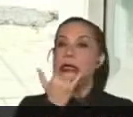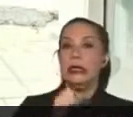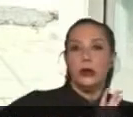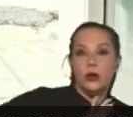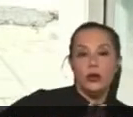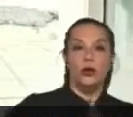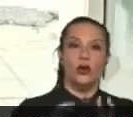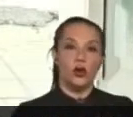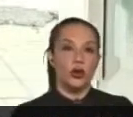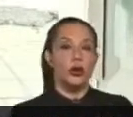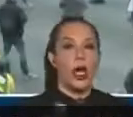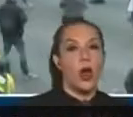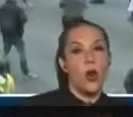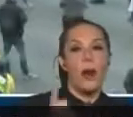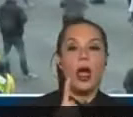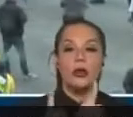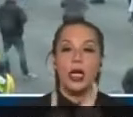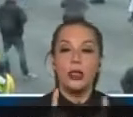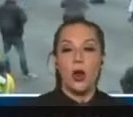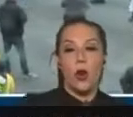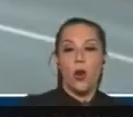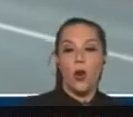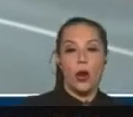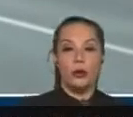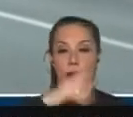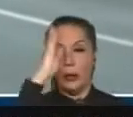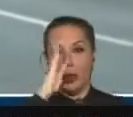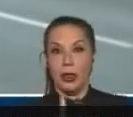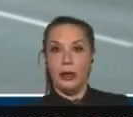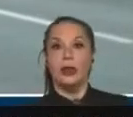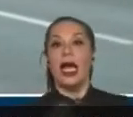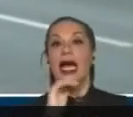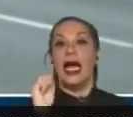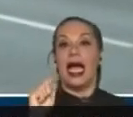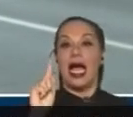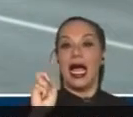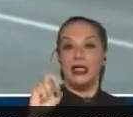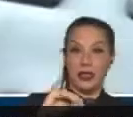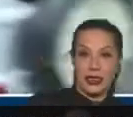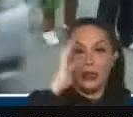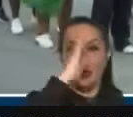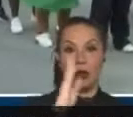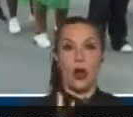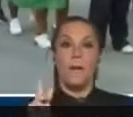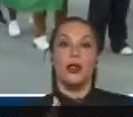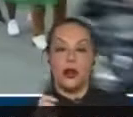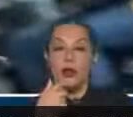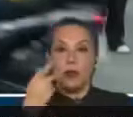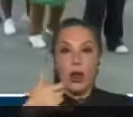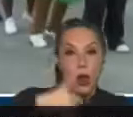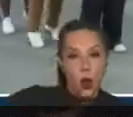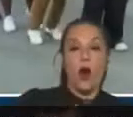que continuam em algumas estradas do país, a Agência Nacional do Petróleo aprovou medidas que asseguram